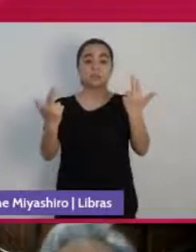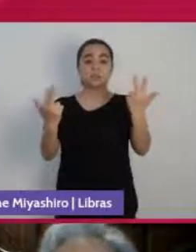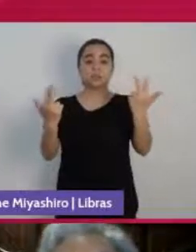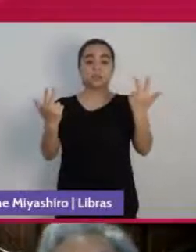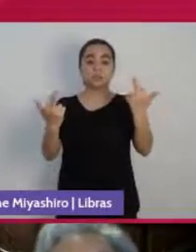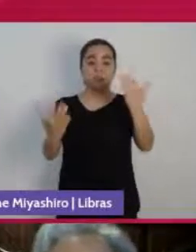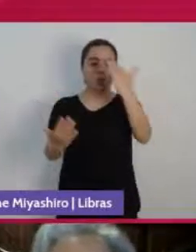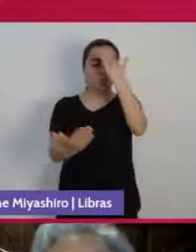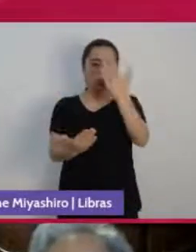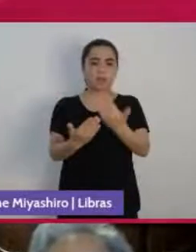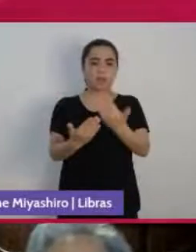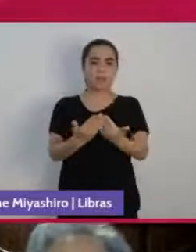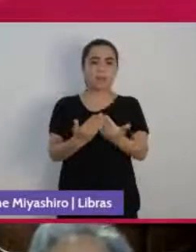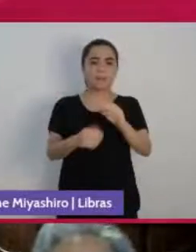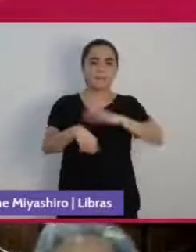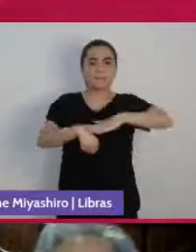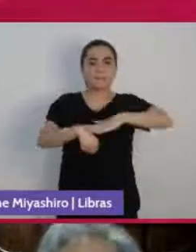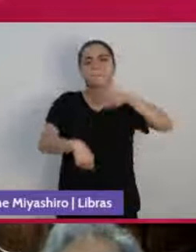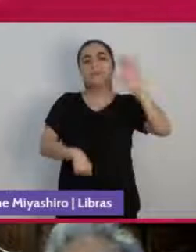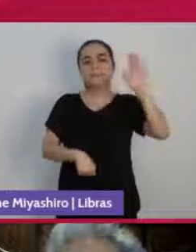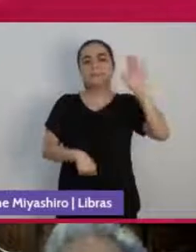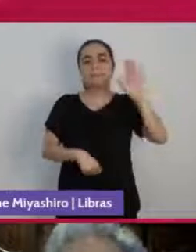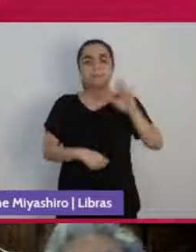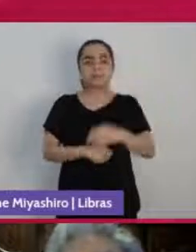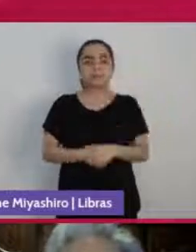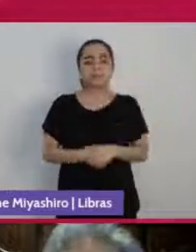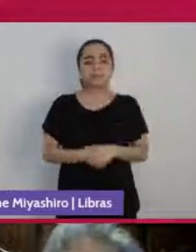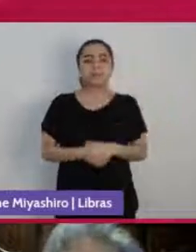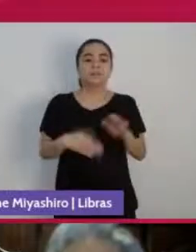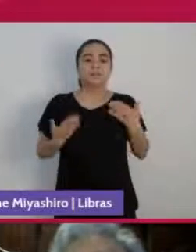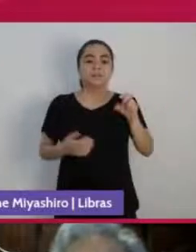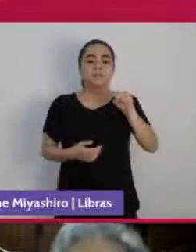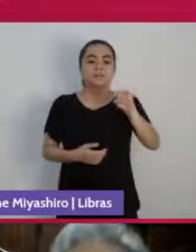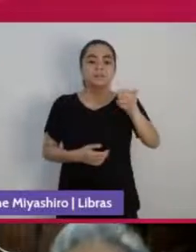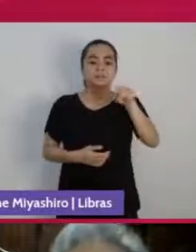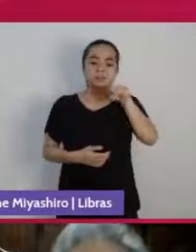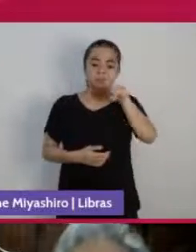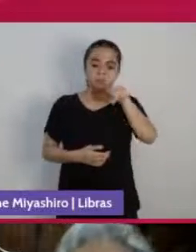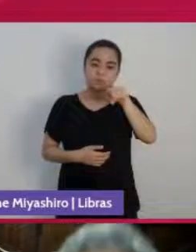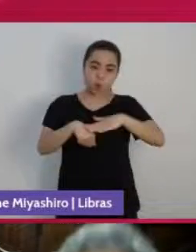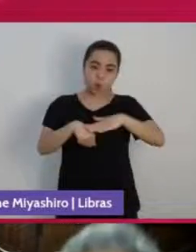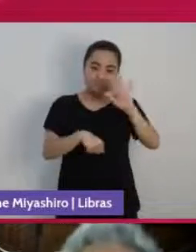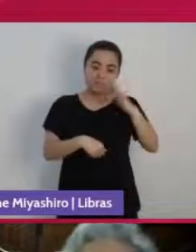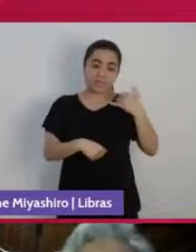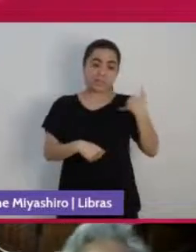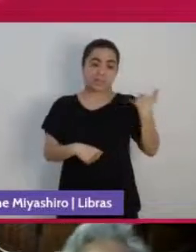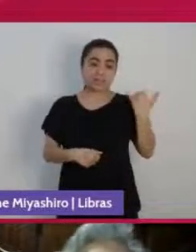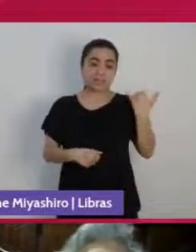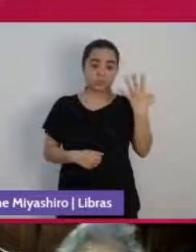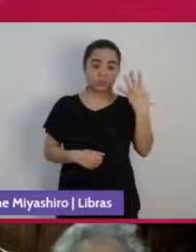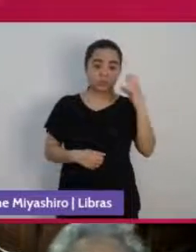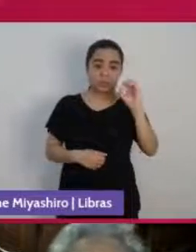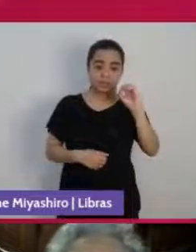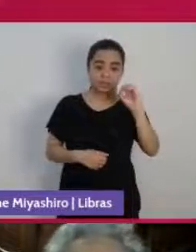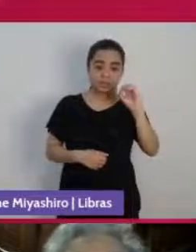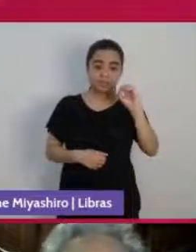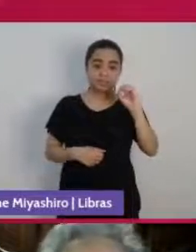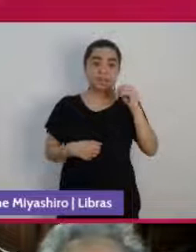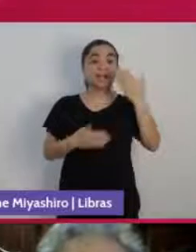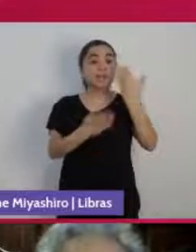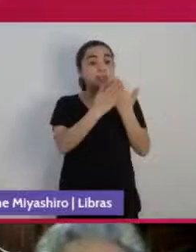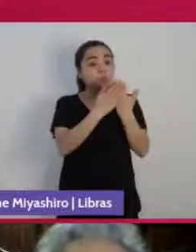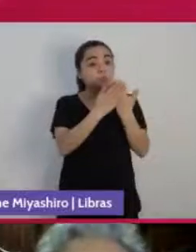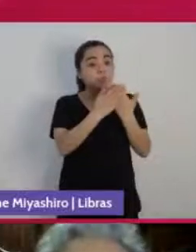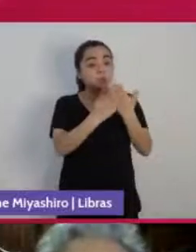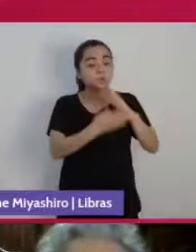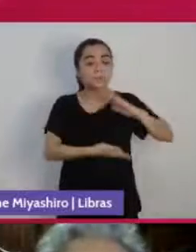entre a técnica e a paciente. Então, se você está acima dos 40, investe na mamografia, porque isso